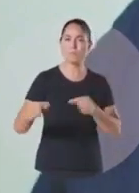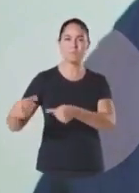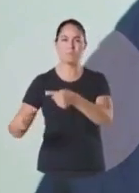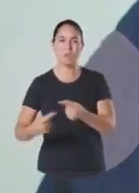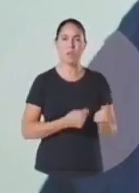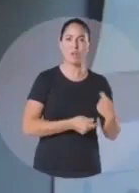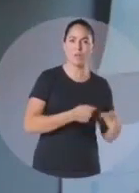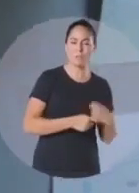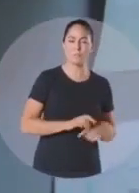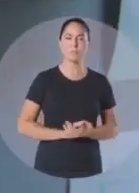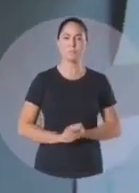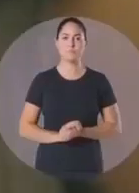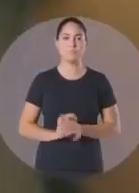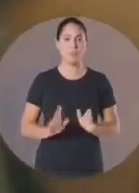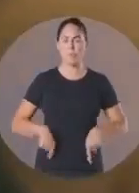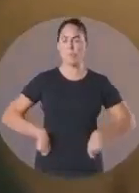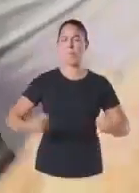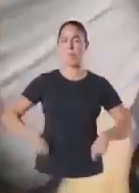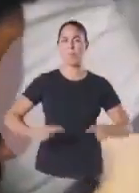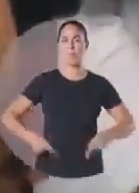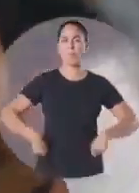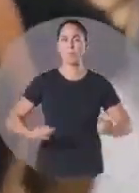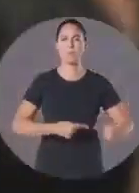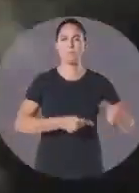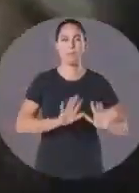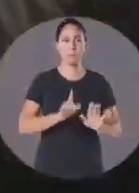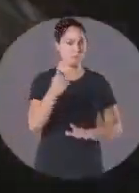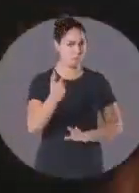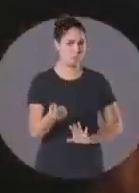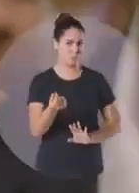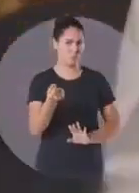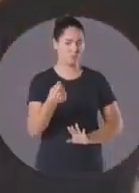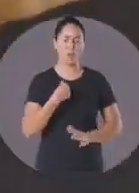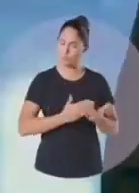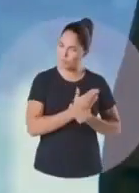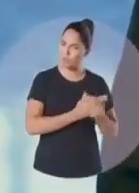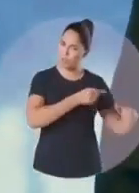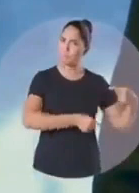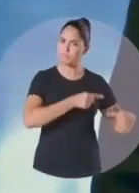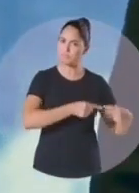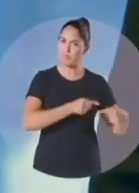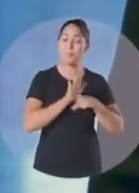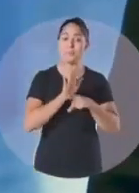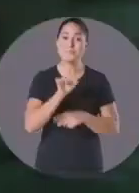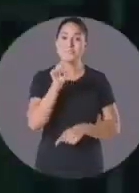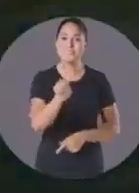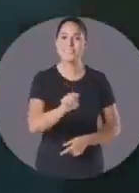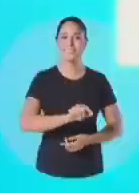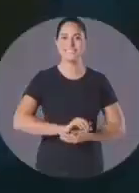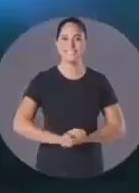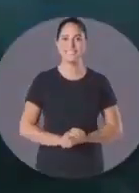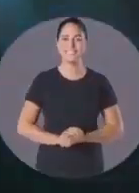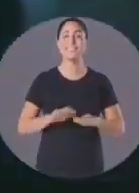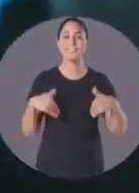longe da economia. Eu não deixo os políticos torrarem o seu dinheiro à toa. Sou chato com eles para